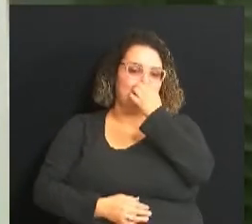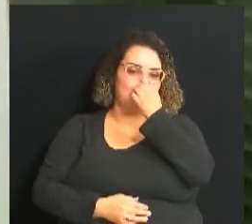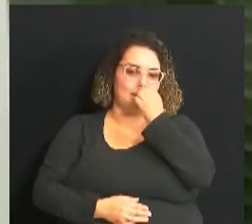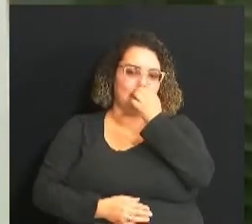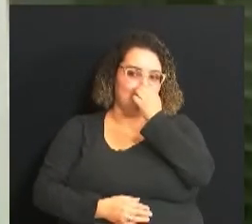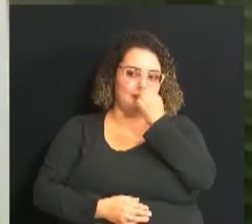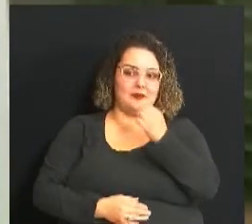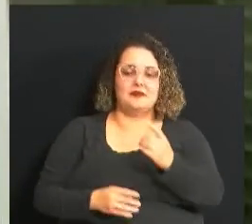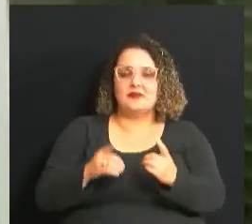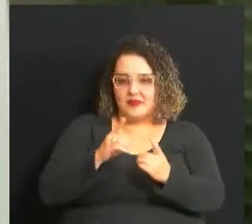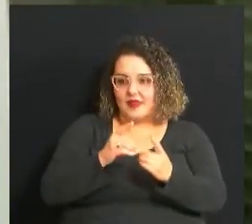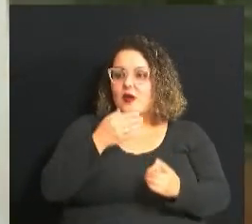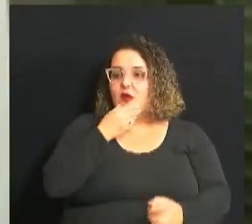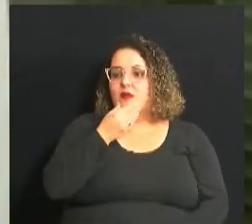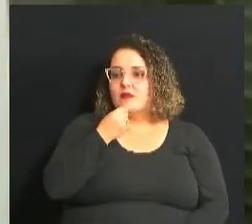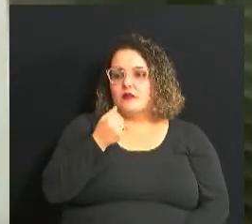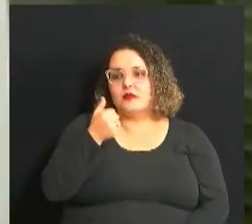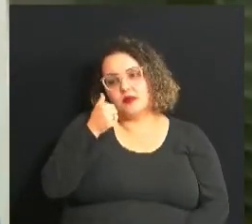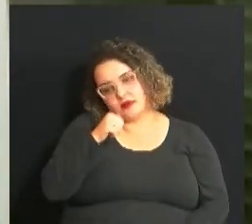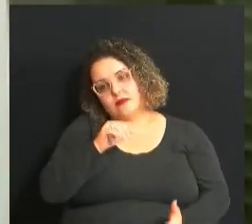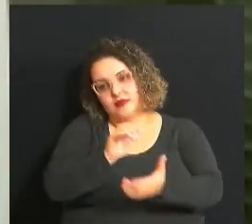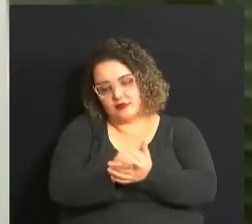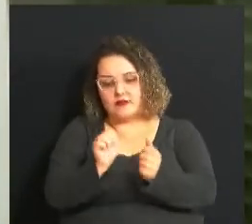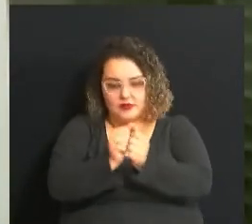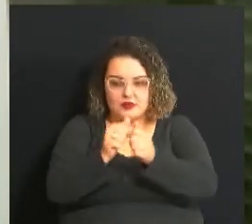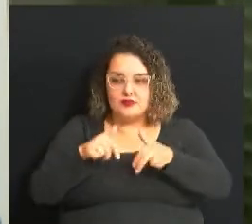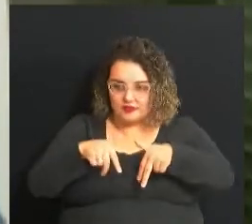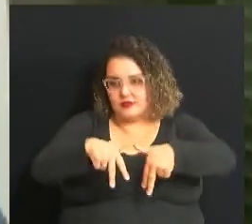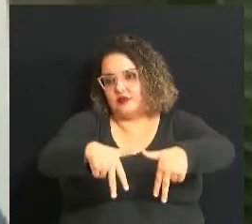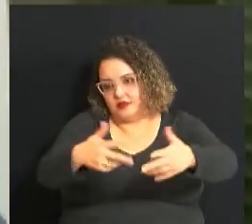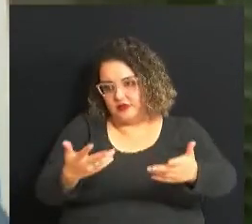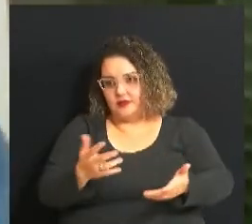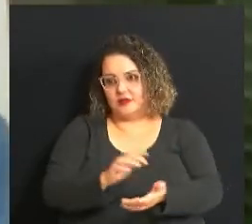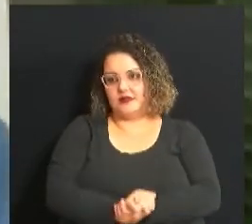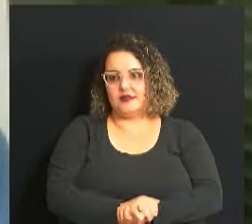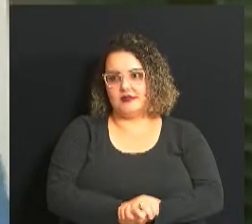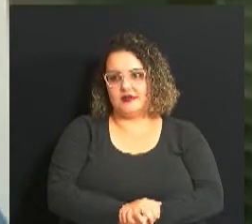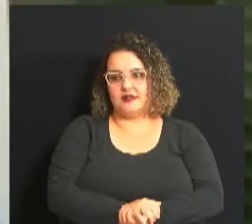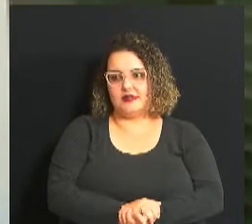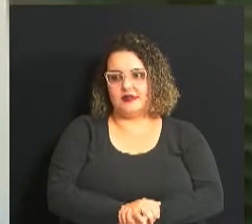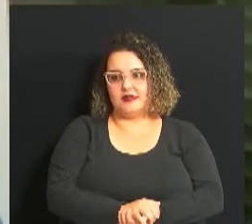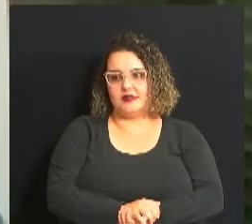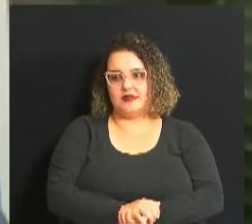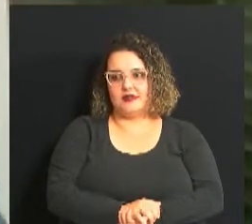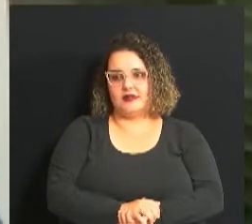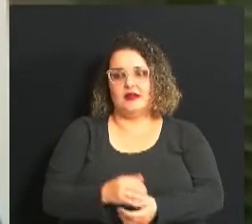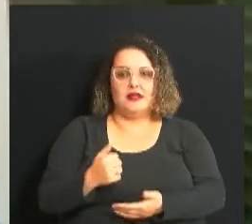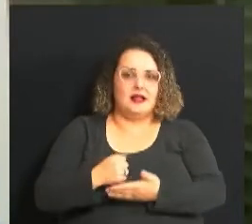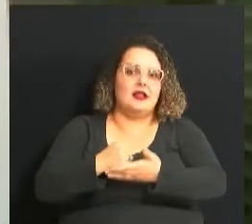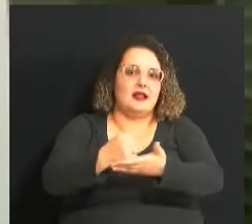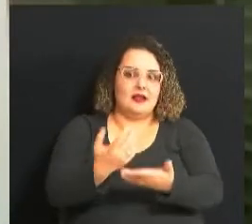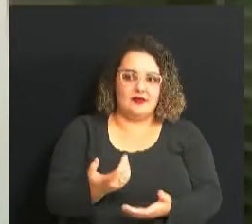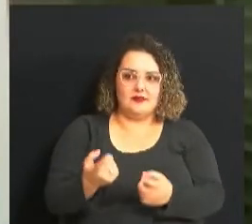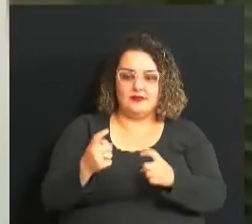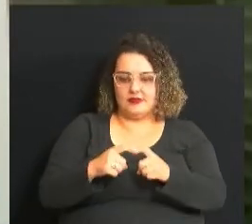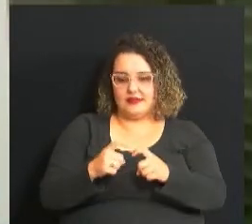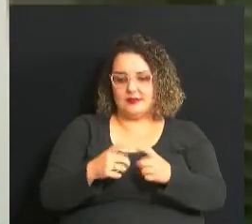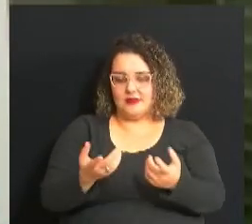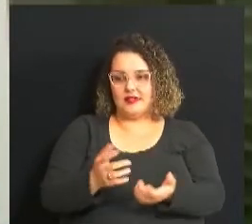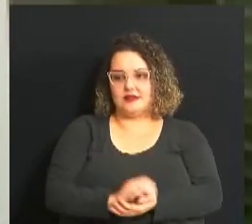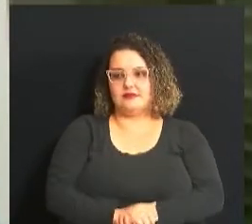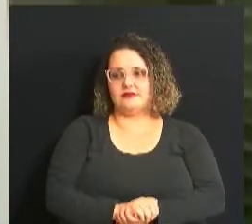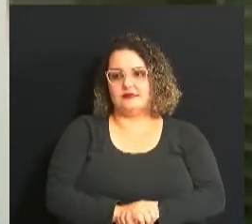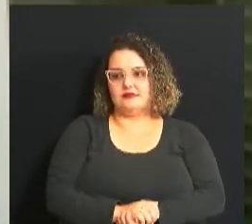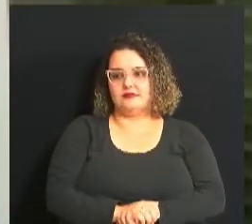obviamente, o homem, e ela foi junto, porque ela levou o homem à minha consulta. E lá pelas tantas,